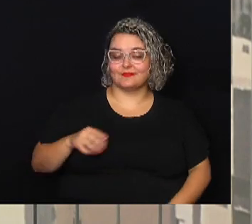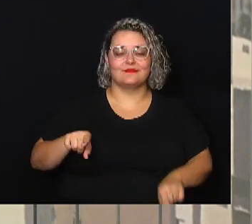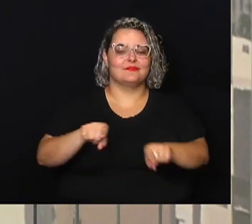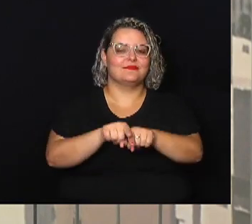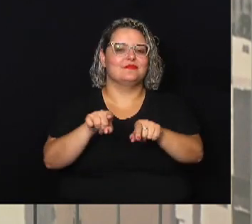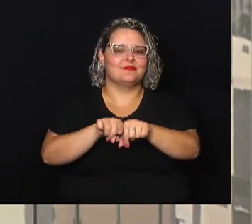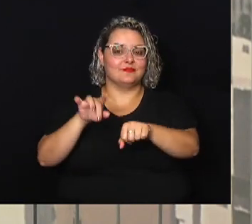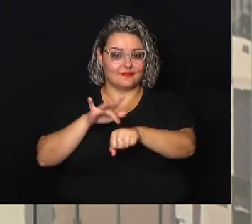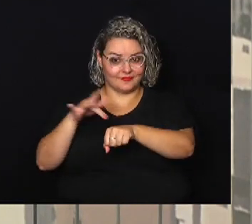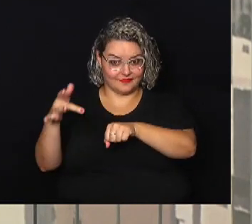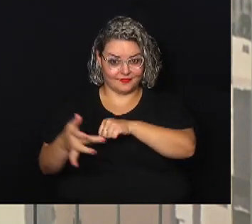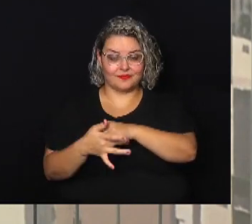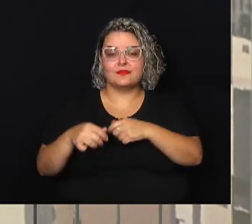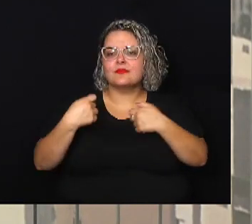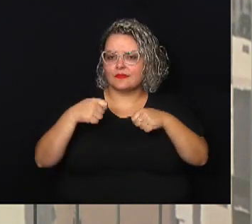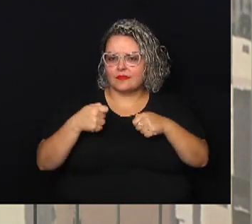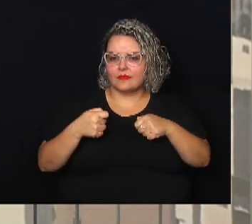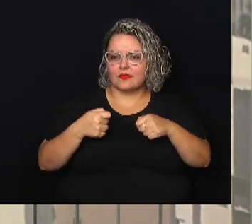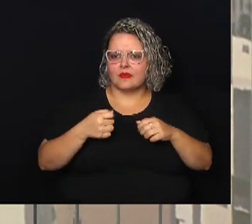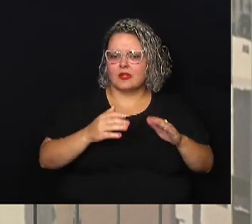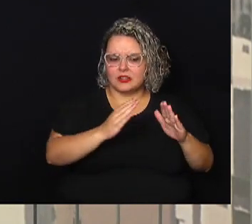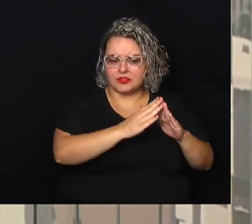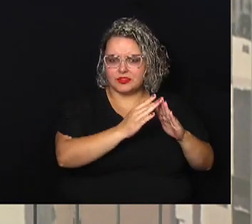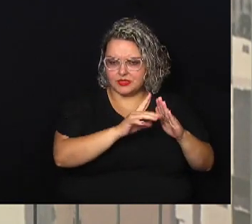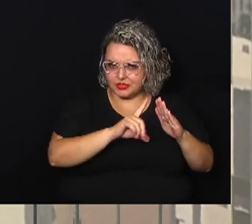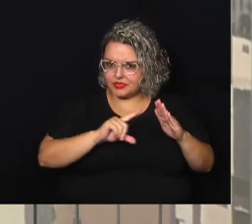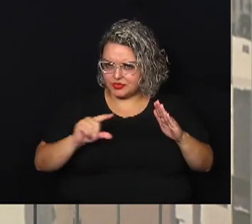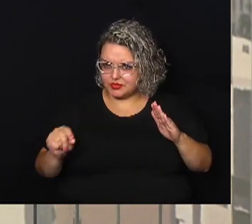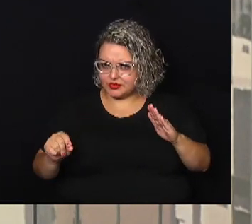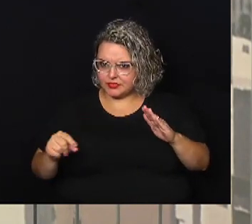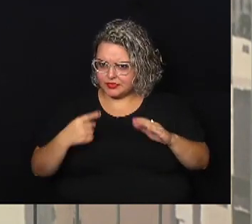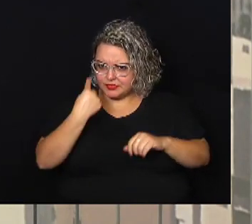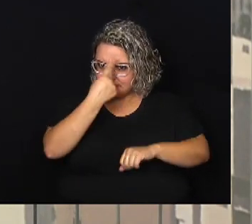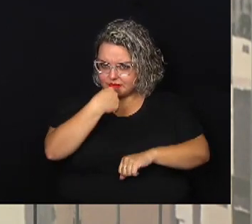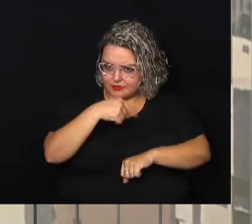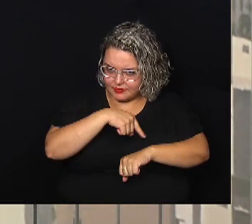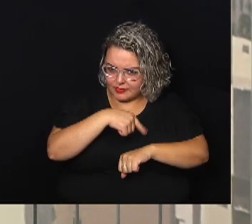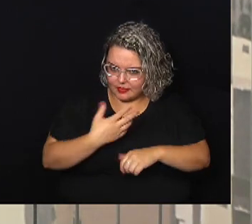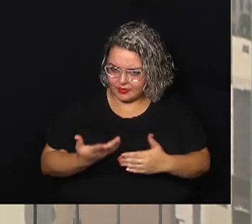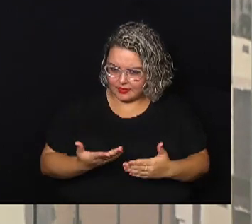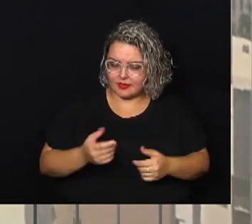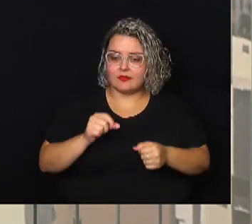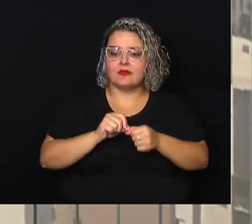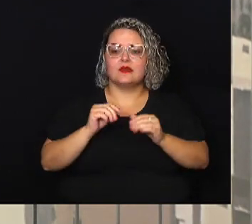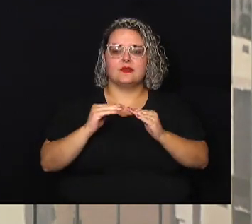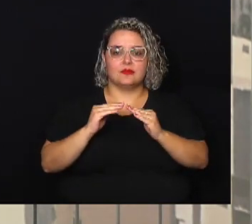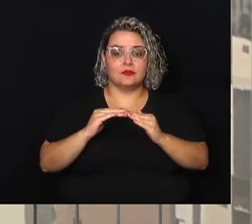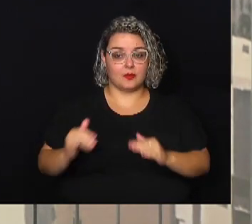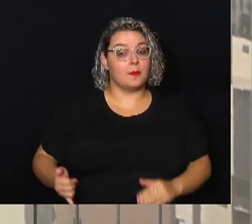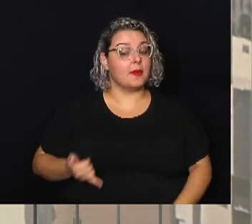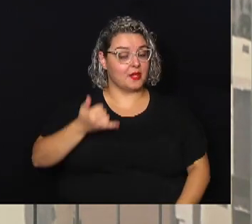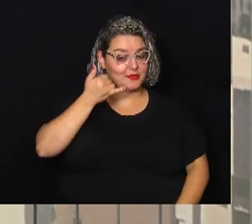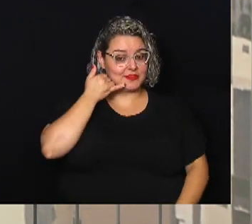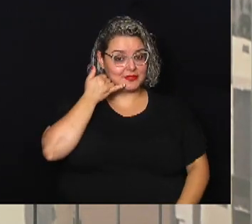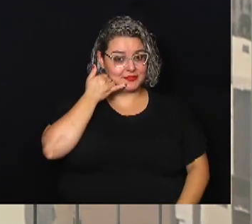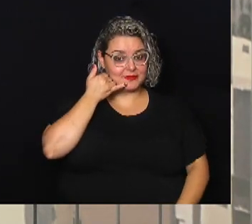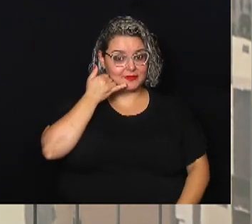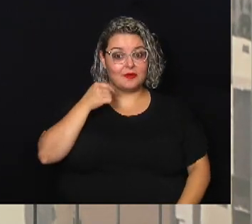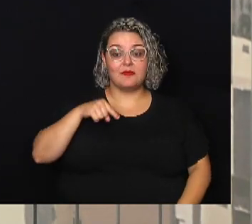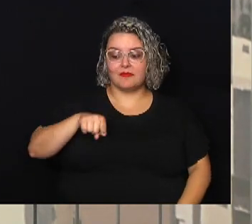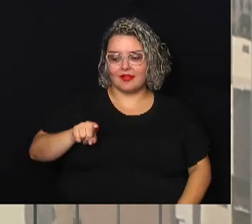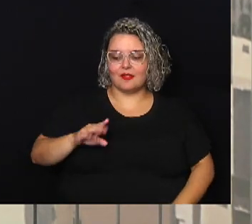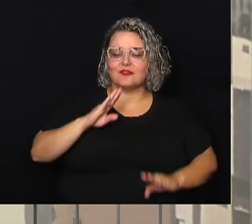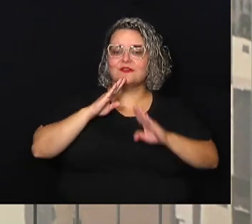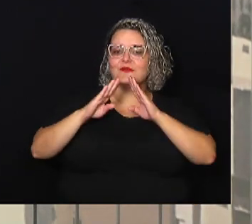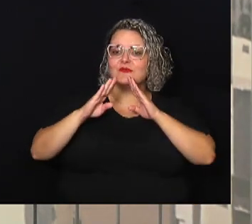sociais. Vai precisar dar uma saidinha aí nessa próxima uma hora? Faz o seguinte, pega o seu celular, vai lá no nosso Facebook